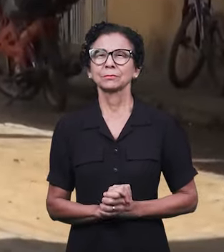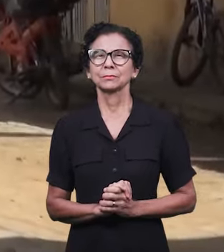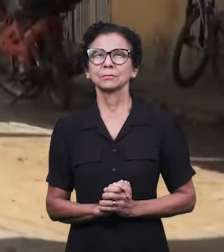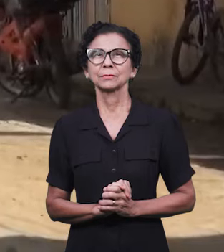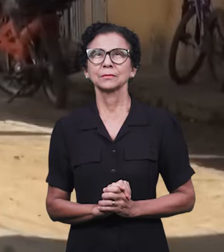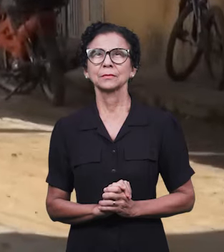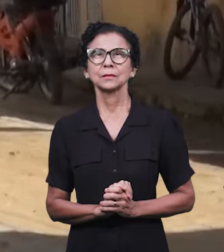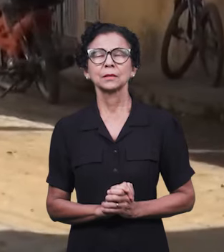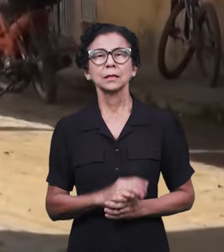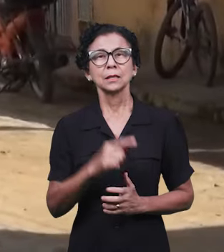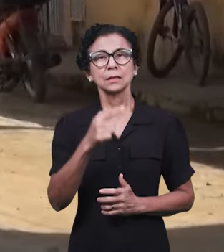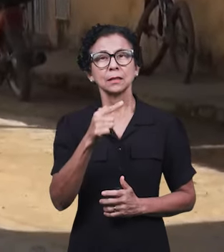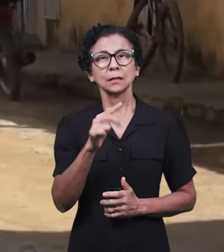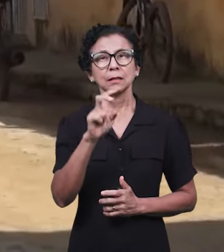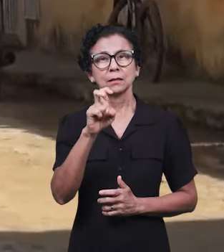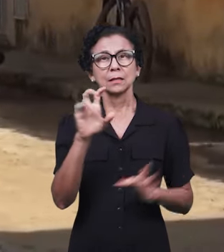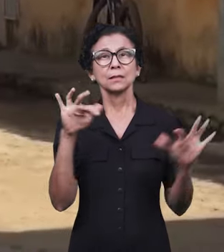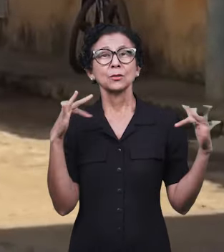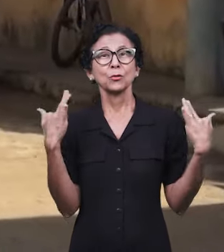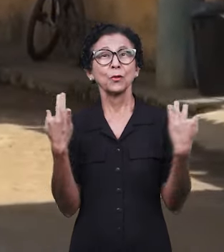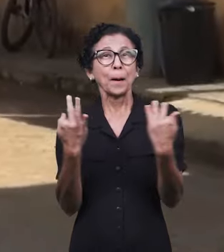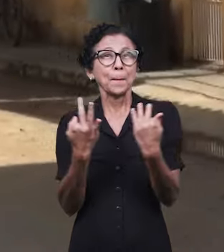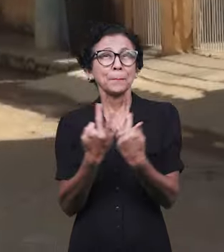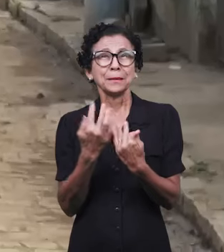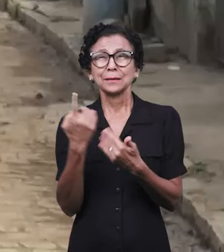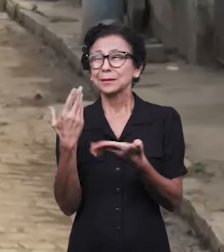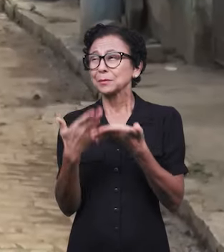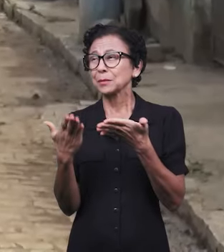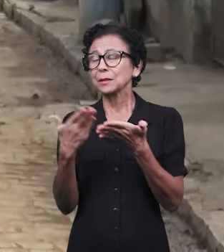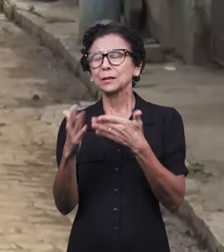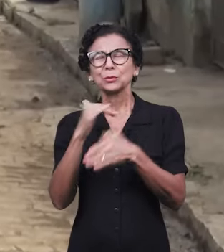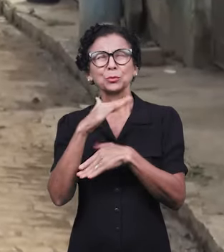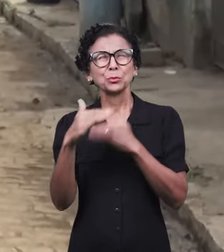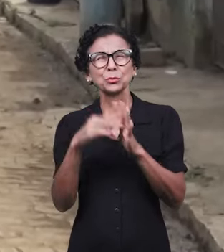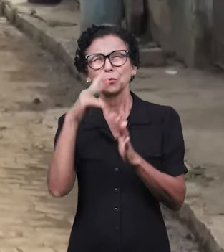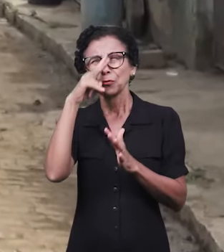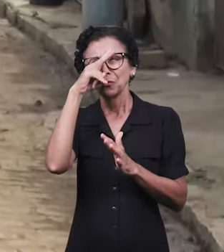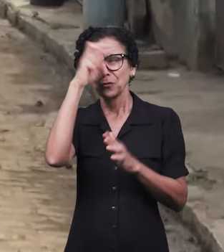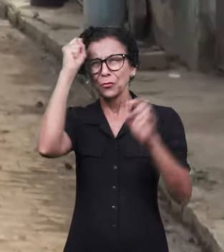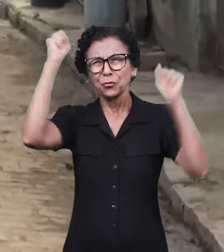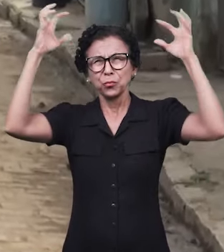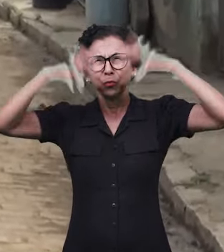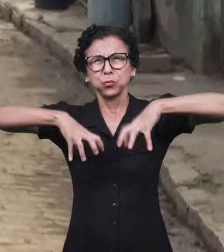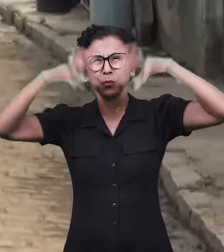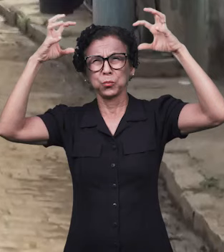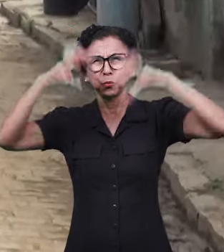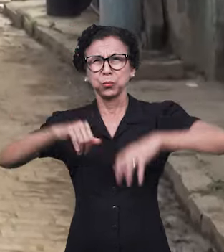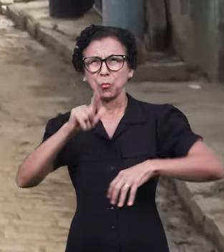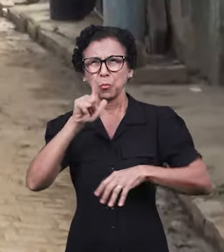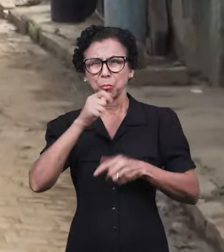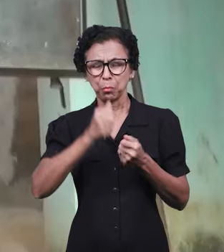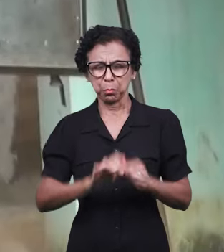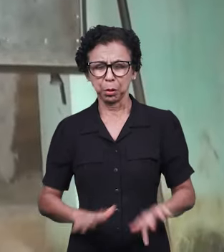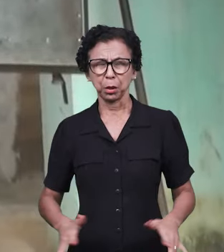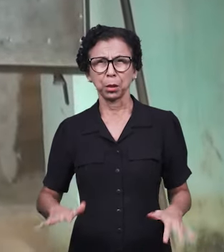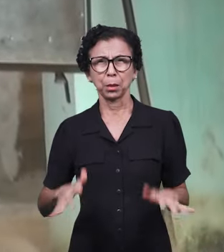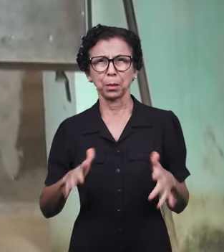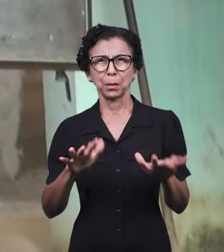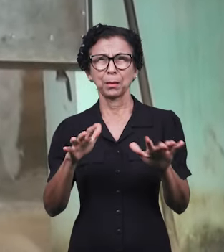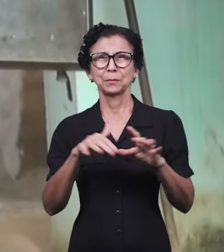entregas nas cidades de Apiacá e Ponte do Itabapoana aconteceram nesta quarta-feira. Além dessas doações, a